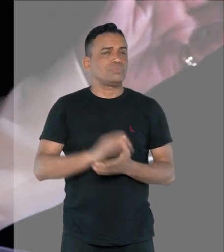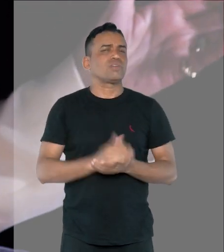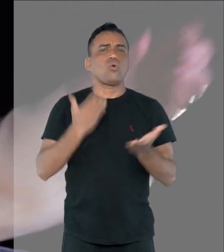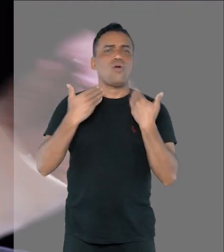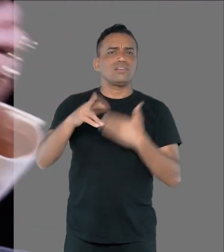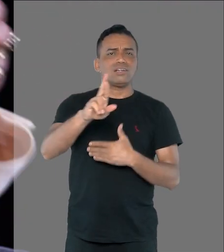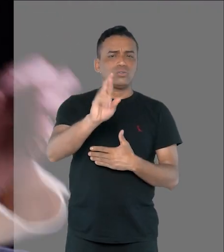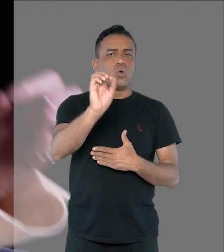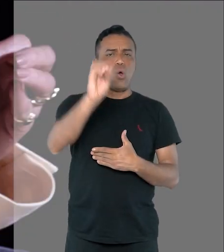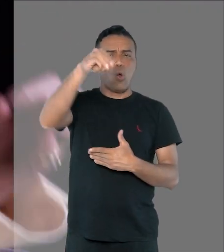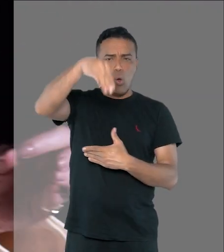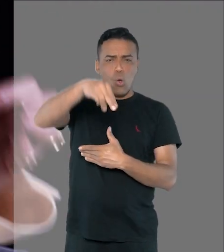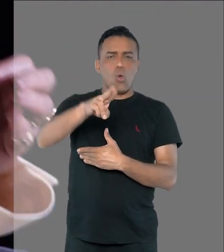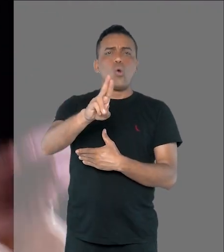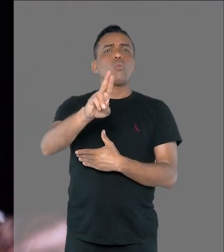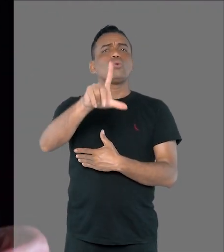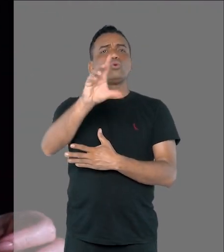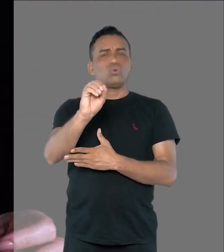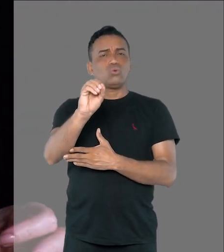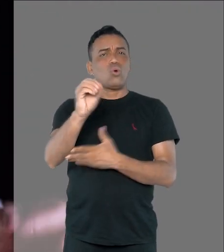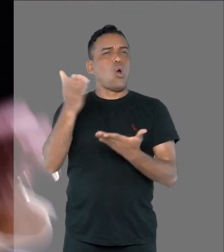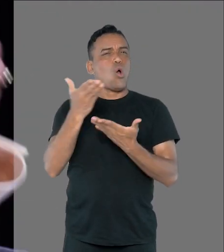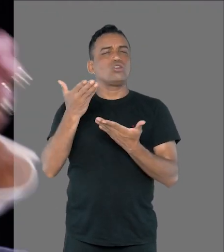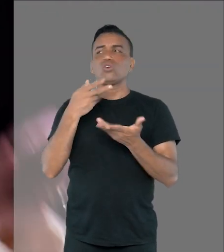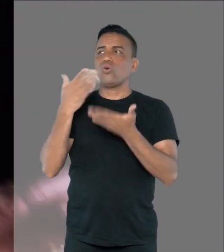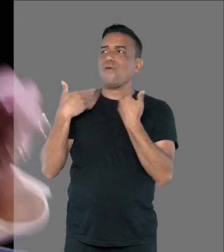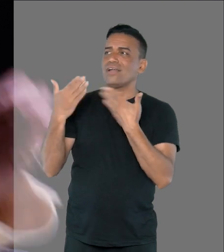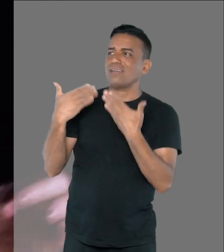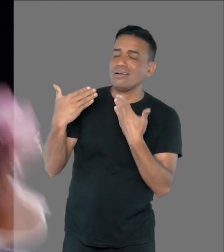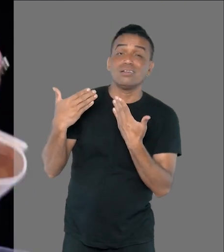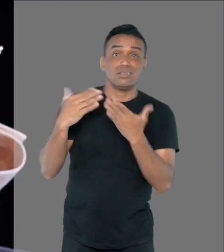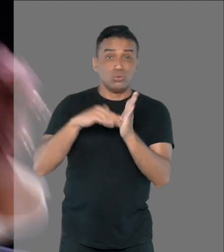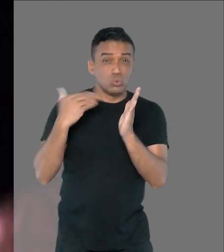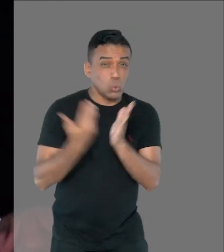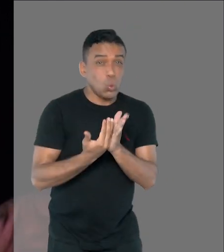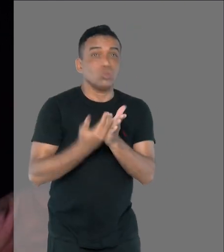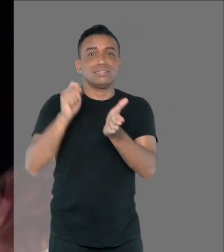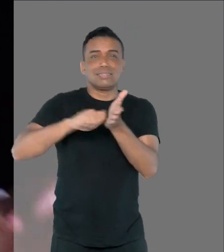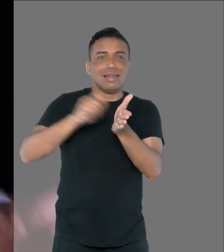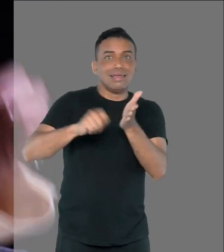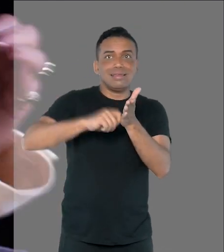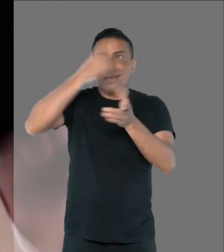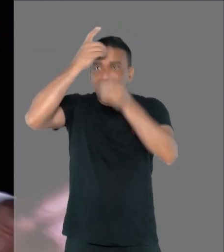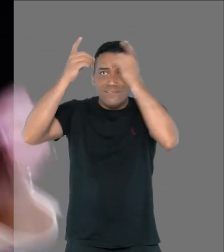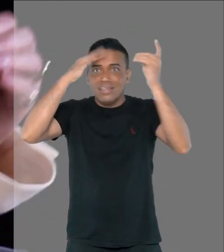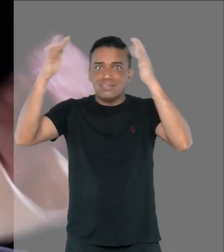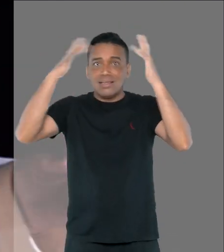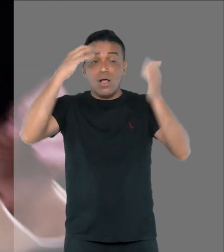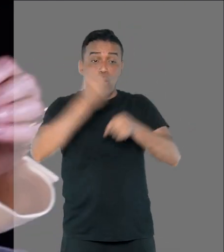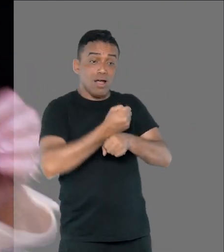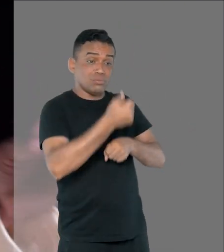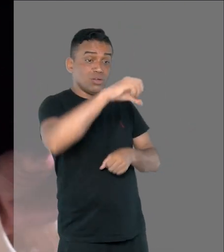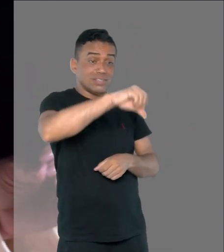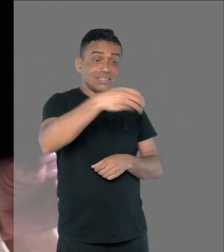hoje. Nós andamos no ombro de gigantes. Se você pegar toda a ficção feita em Minas, nos anos 30,